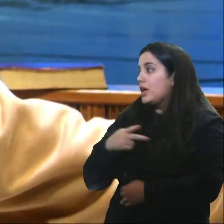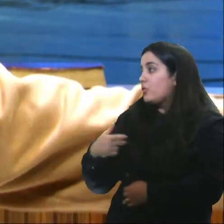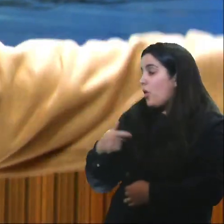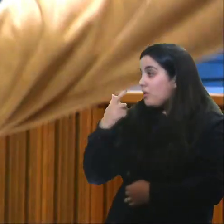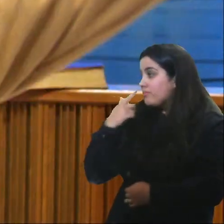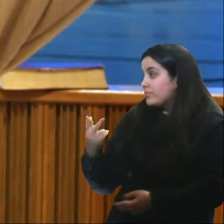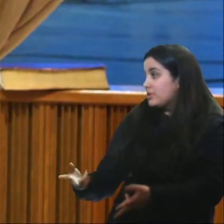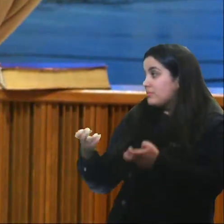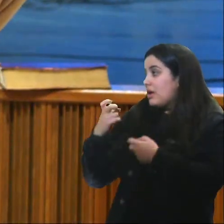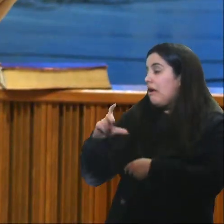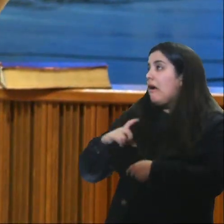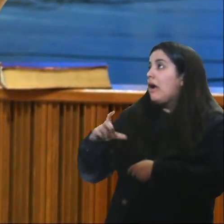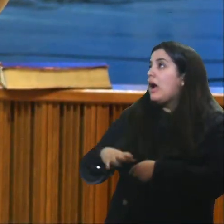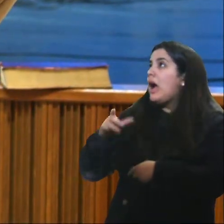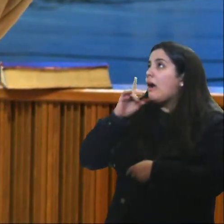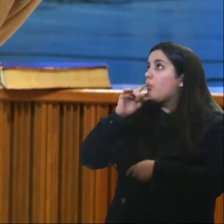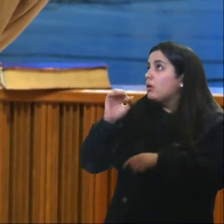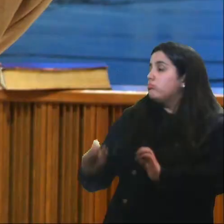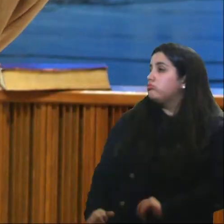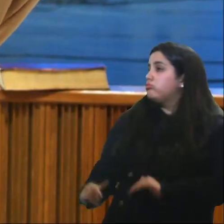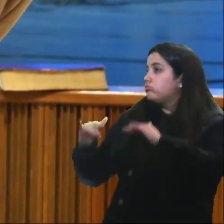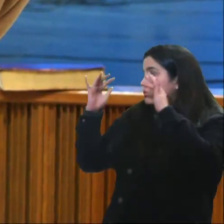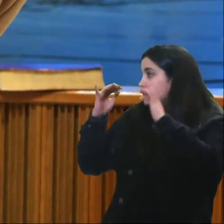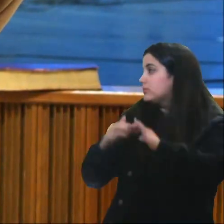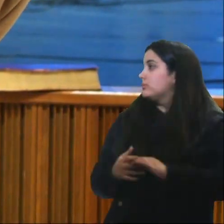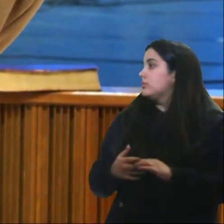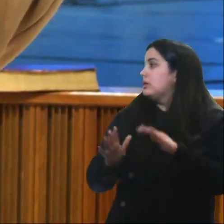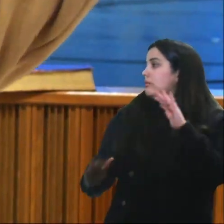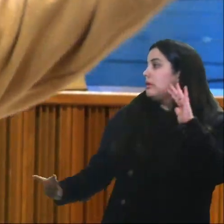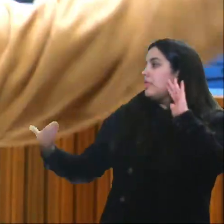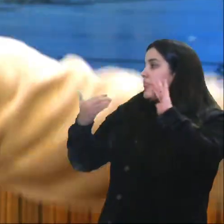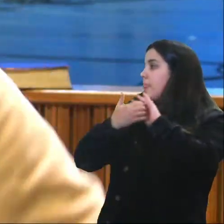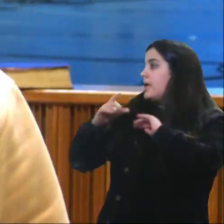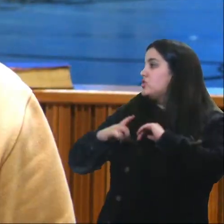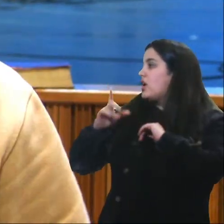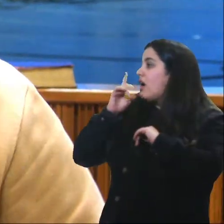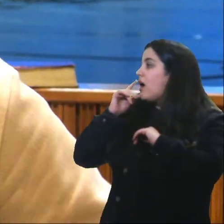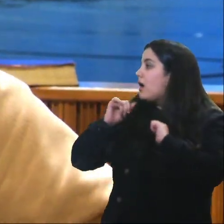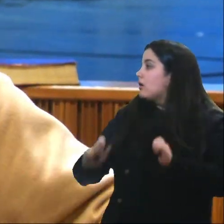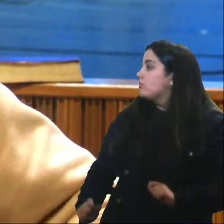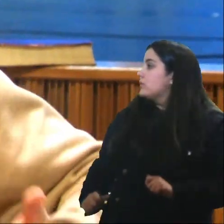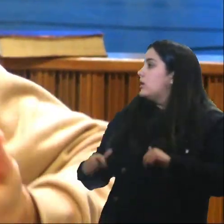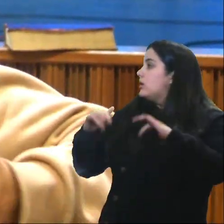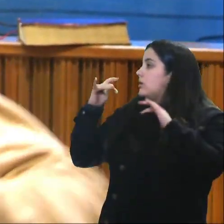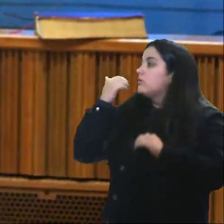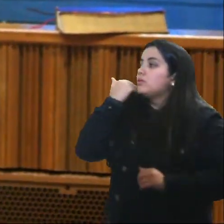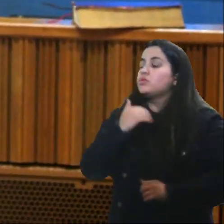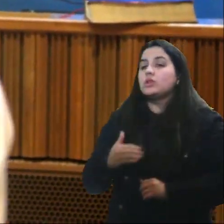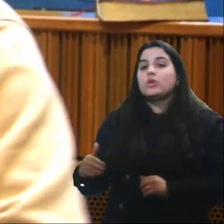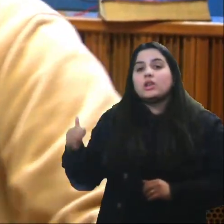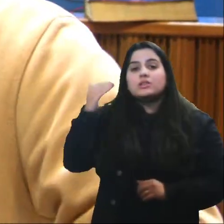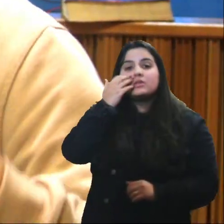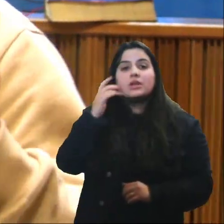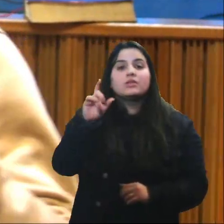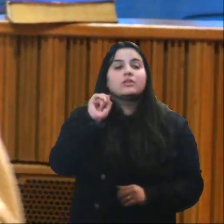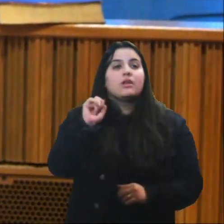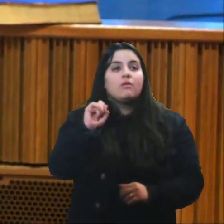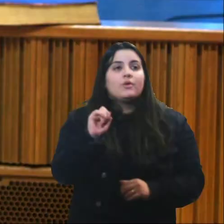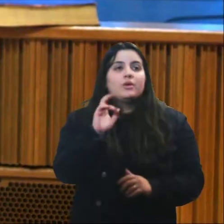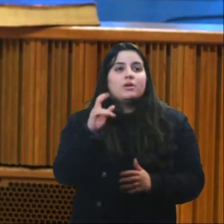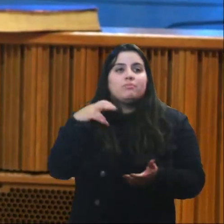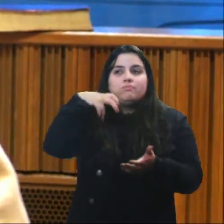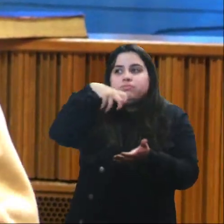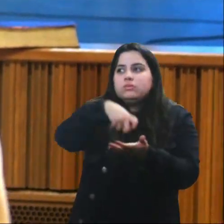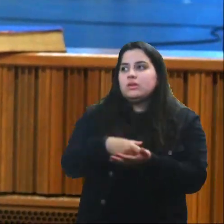templo cheio de água, até o teto. E os adolescentes estavam derramados no chão, cheios da presença